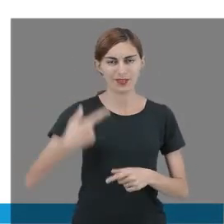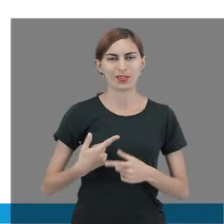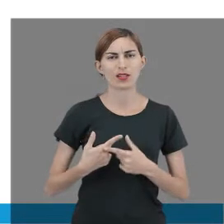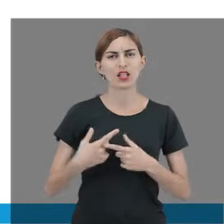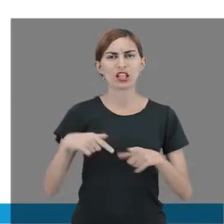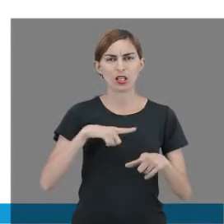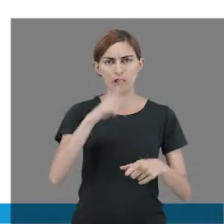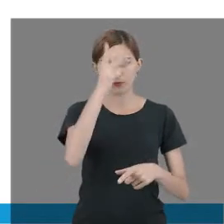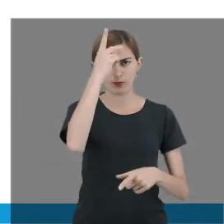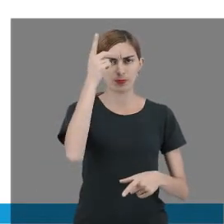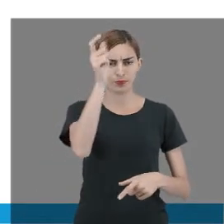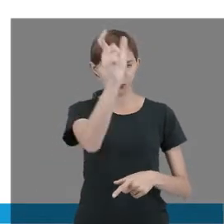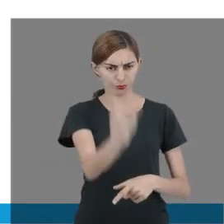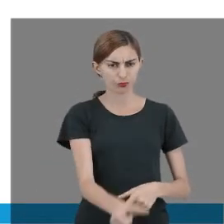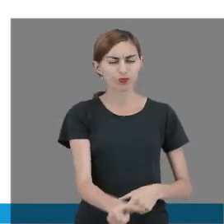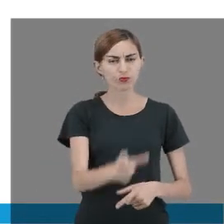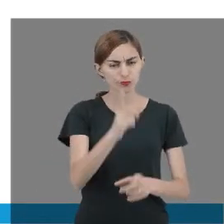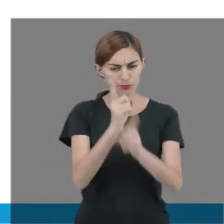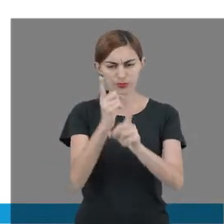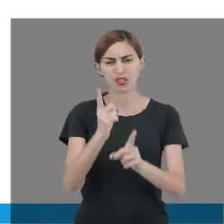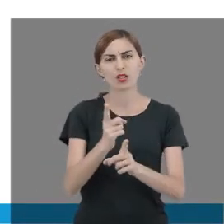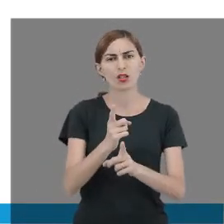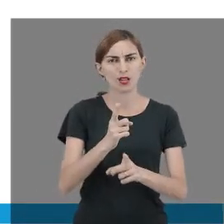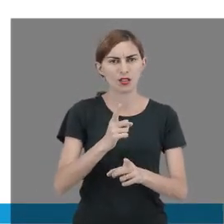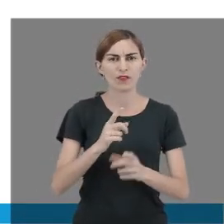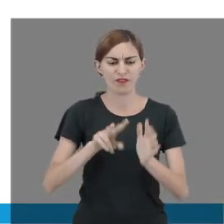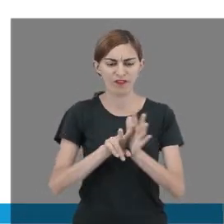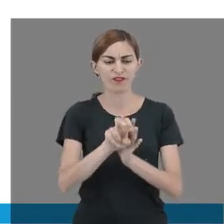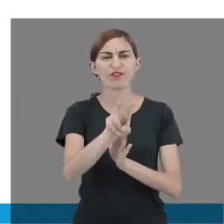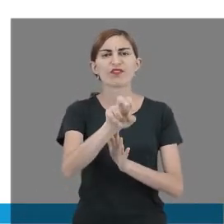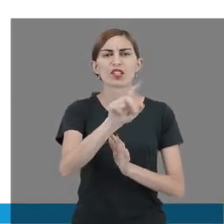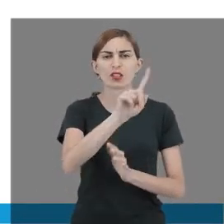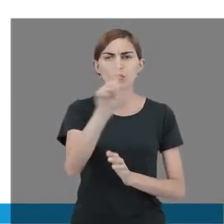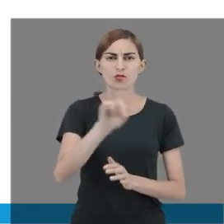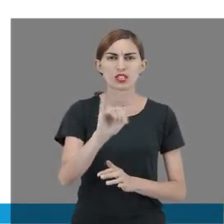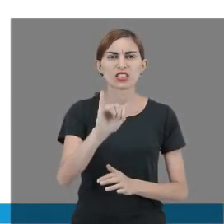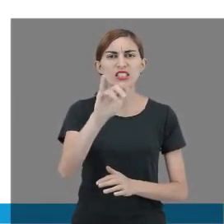paciente com presença de anticorpos contra o vírus Zika.